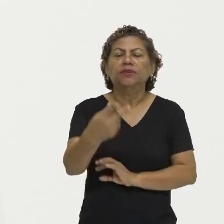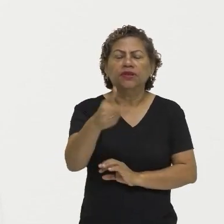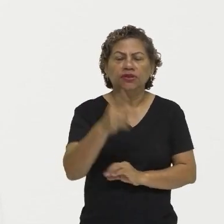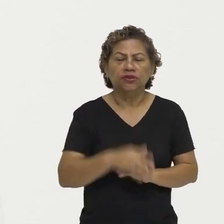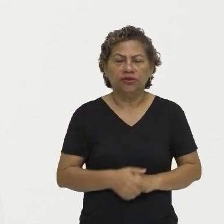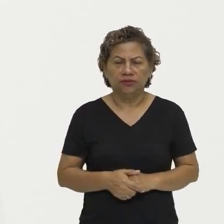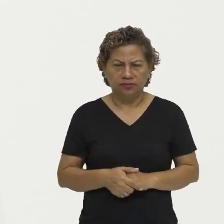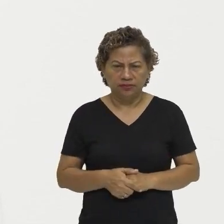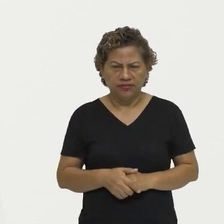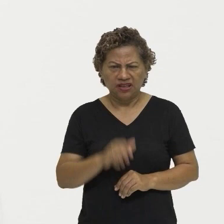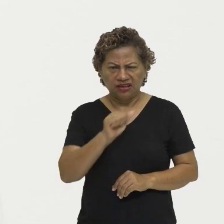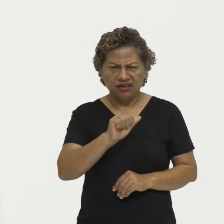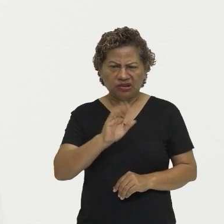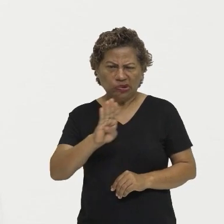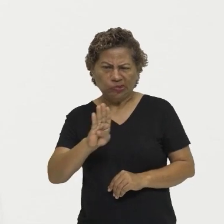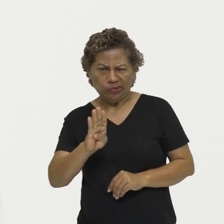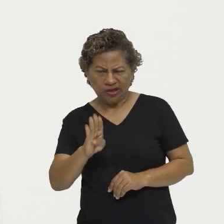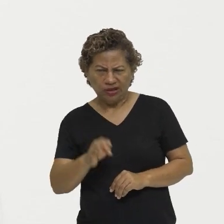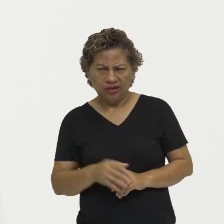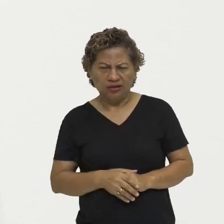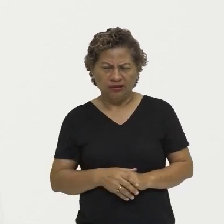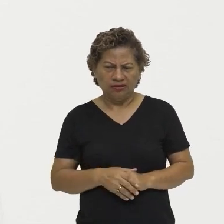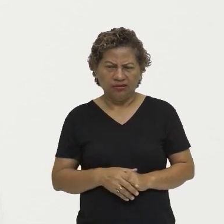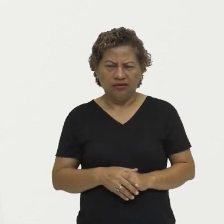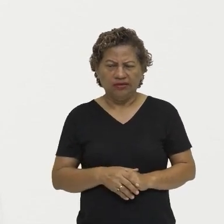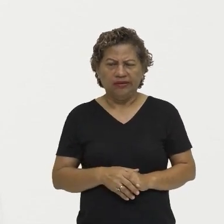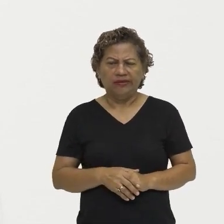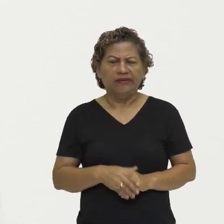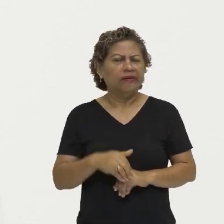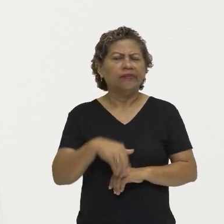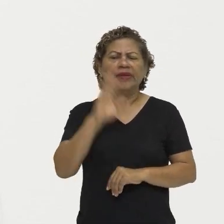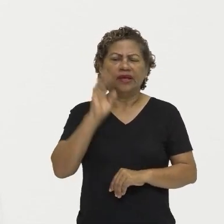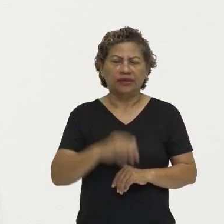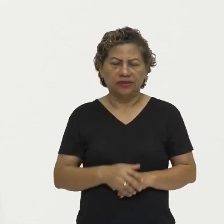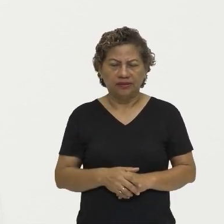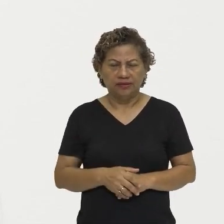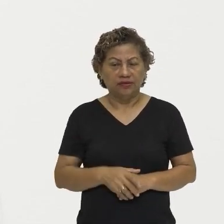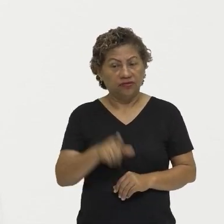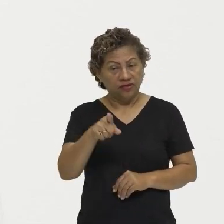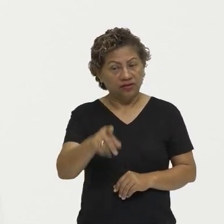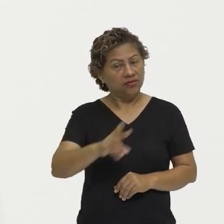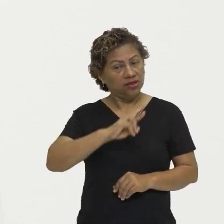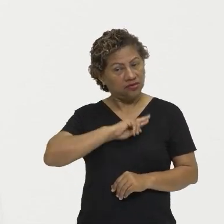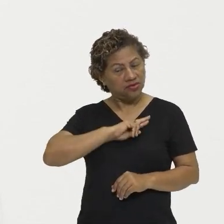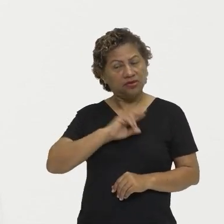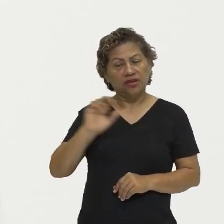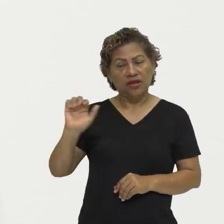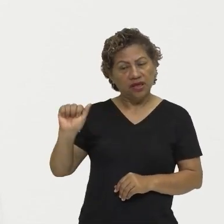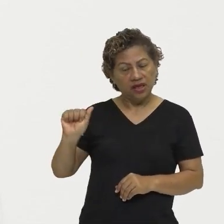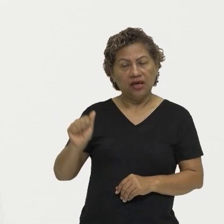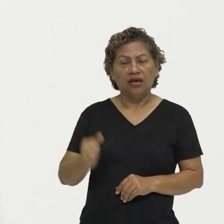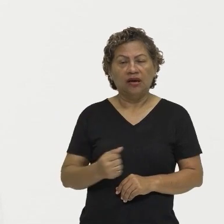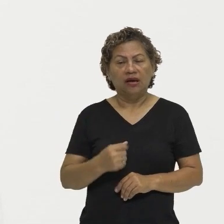maior energia potencial gravitacional? A resposta seria no ponto A. No ponto A, a